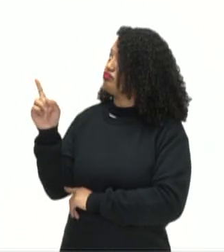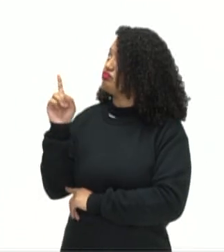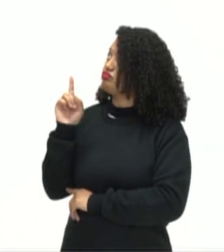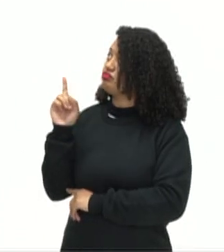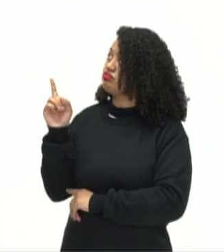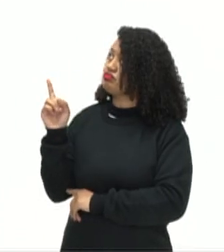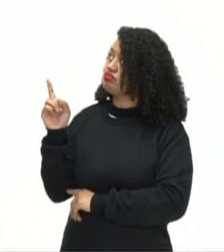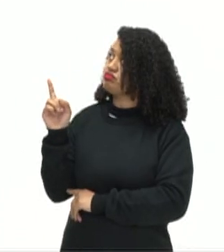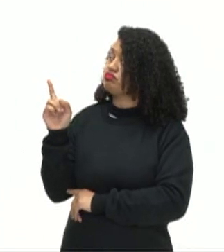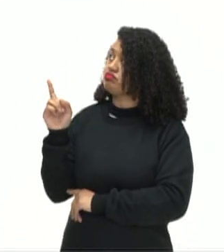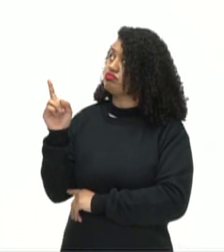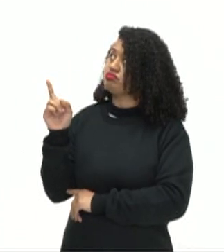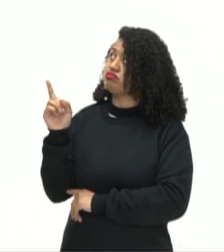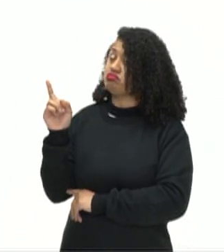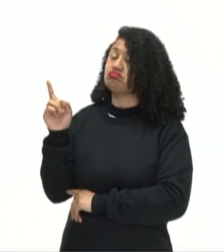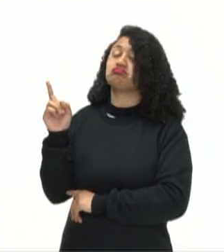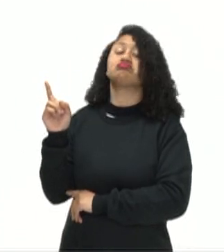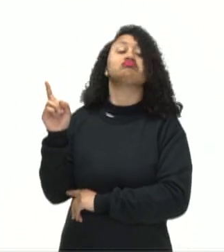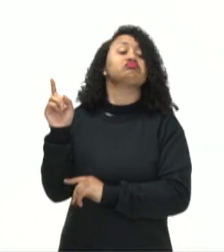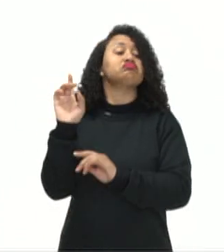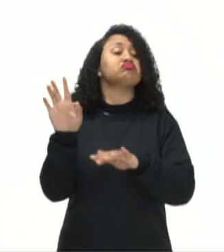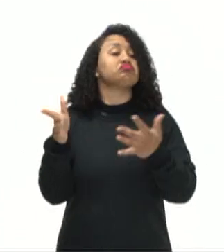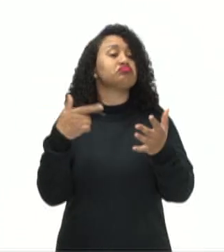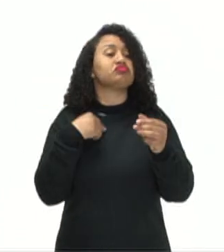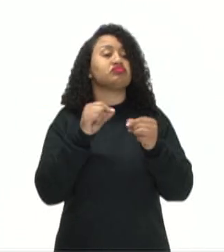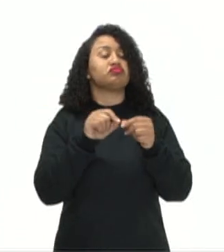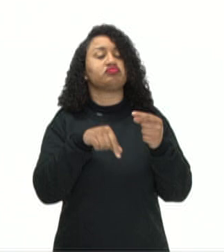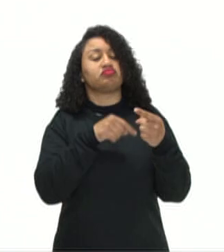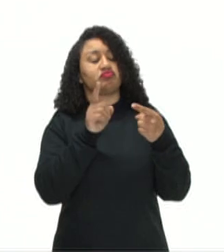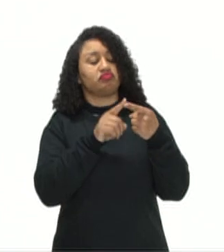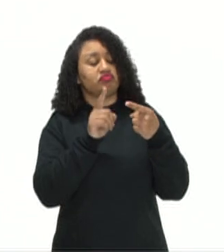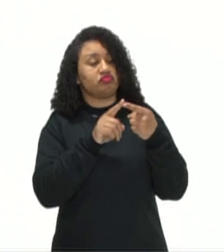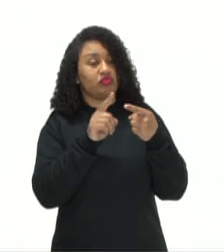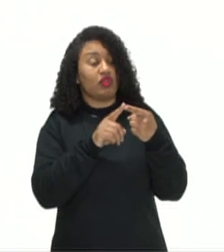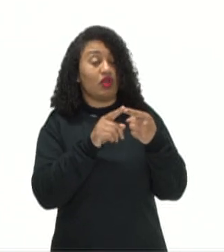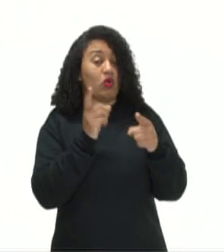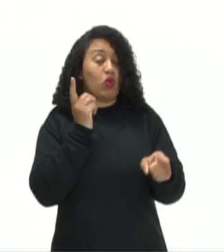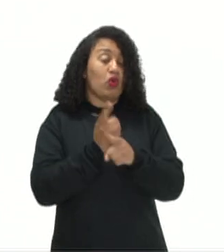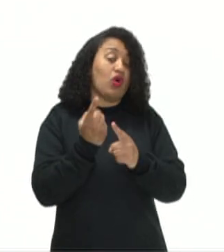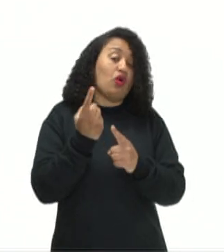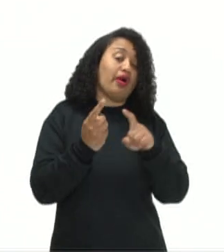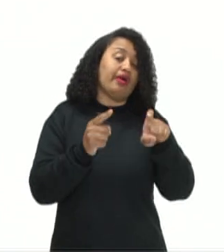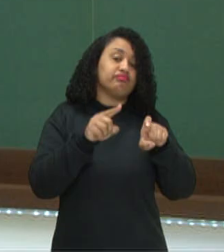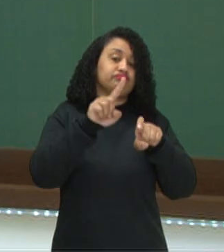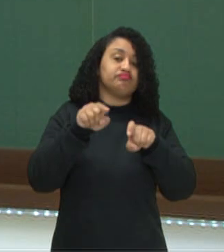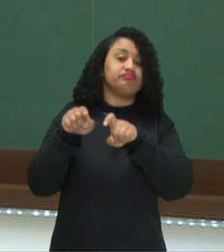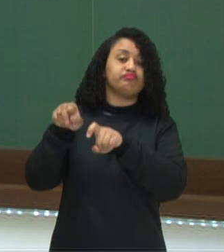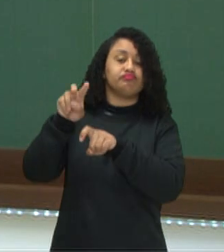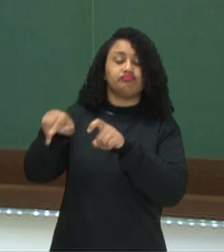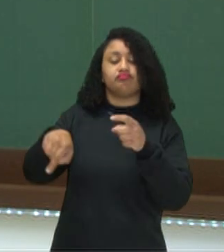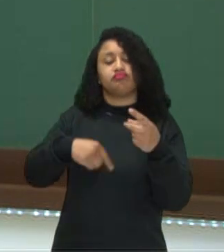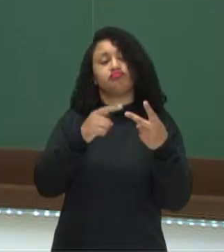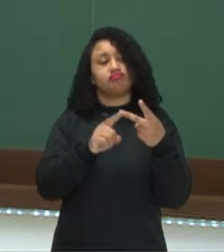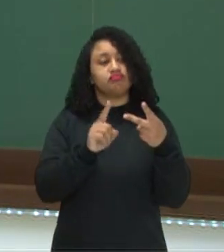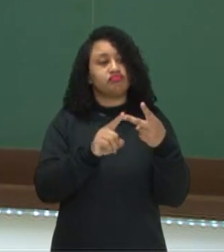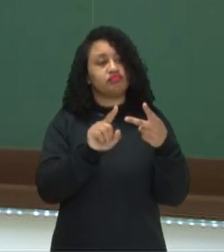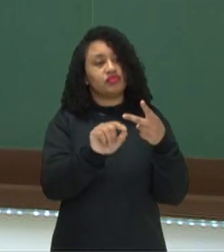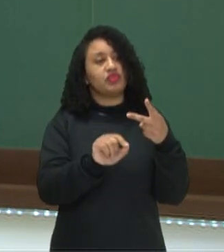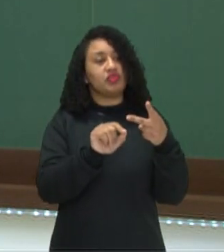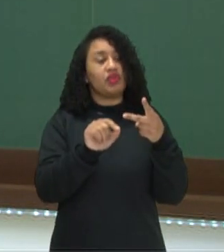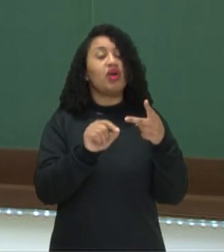menos 3x mais 1. Seguindo esses passos, primeiro, determinar as raízes, na sequência,